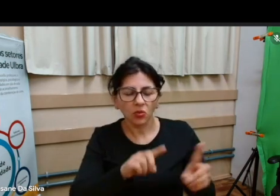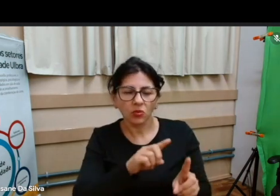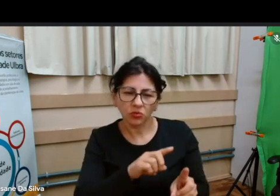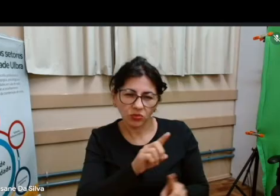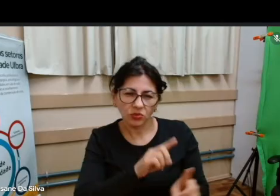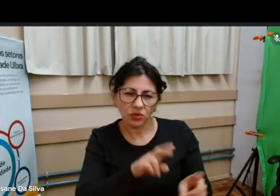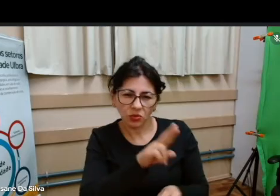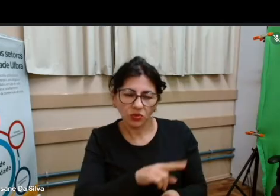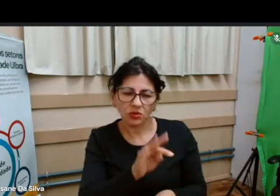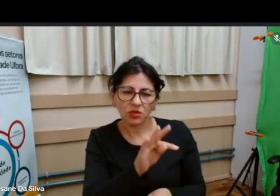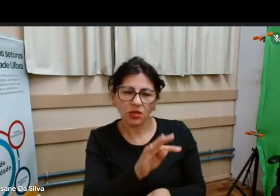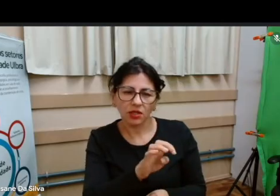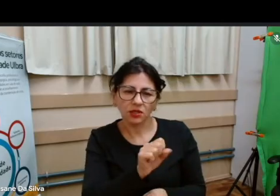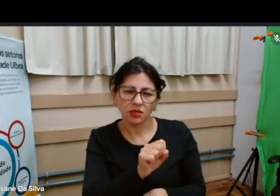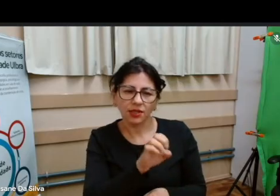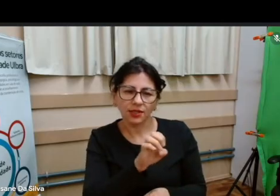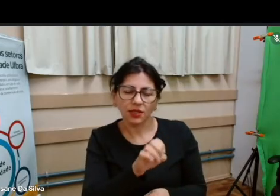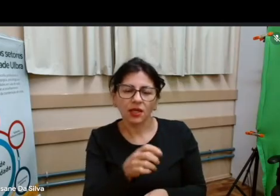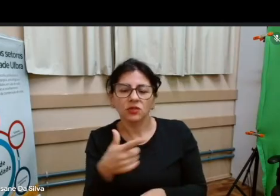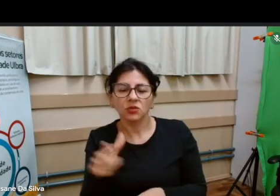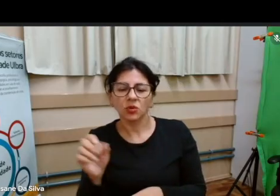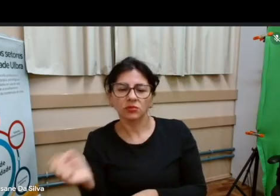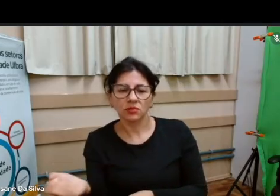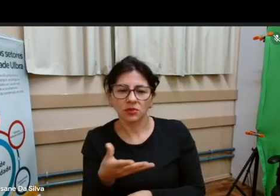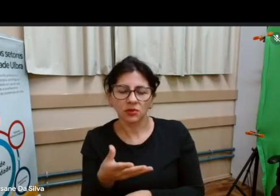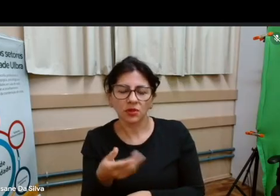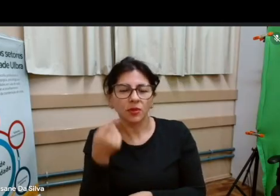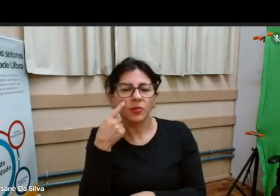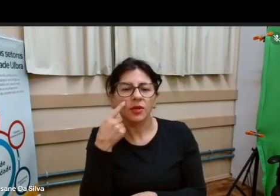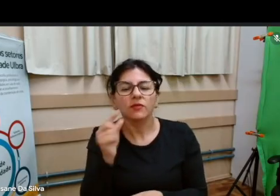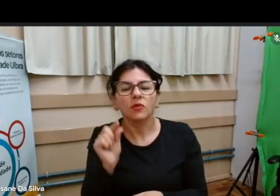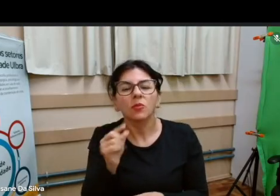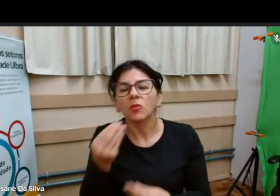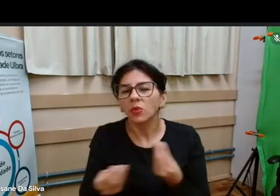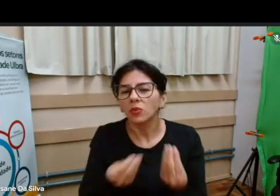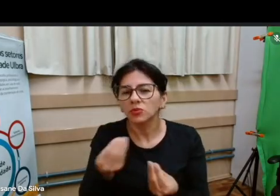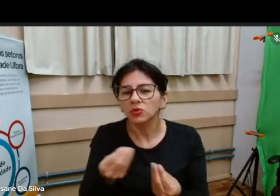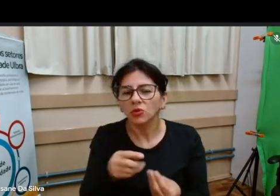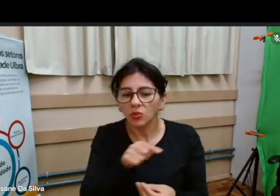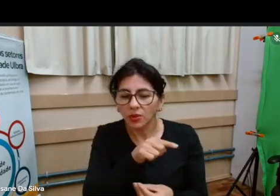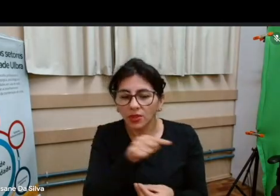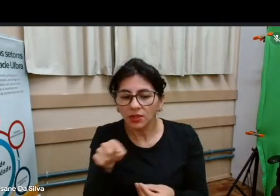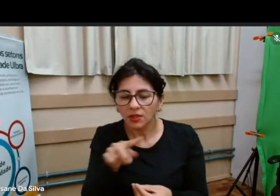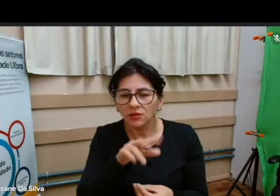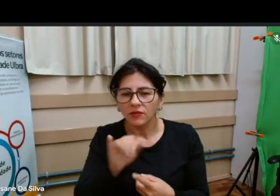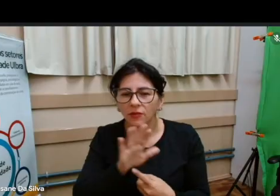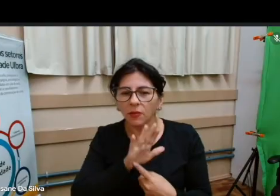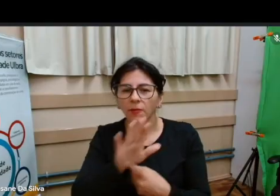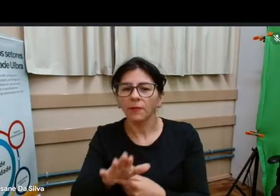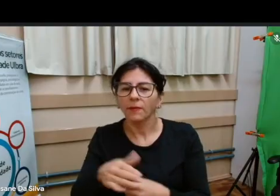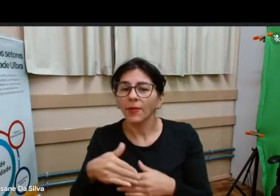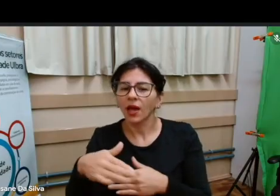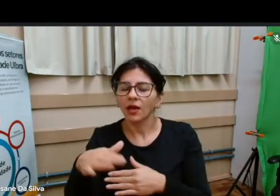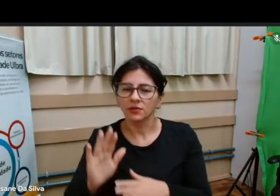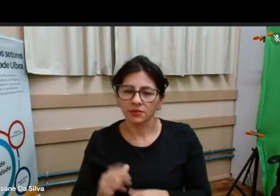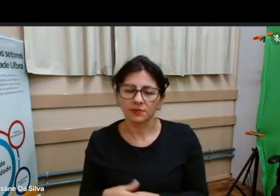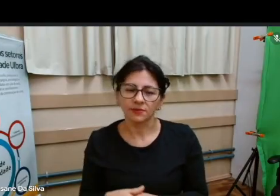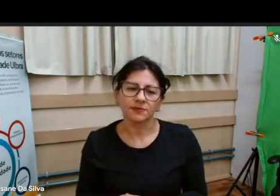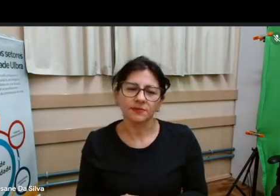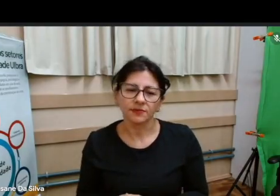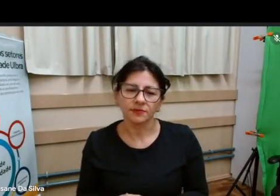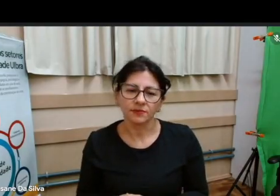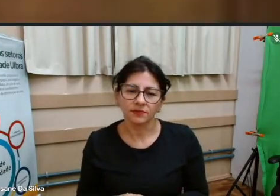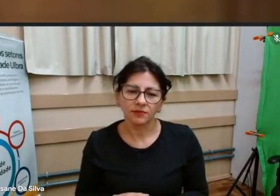um pouco ã como é que isso vai aparecendo cada vez mais pode ser Sandro